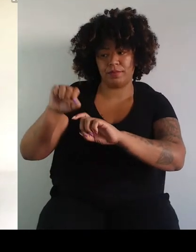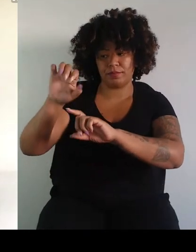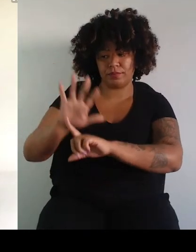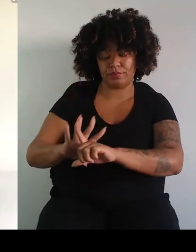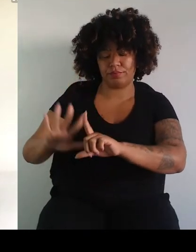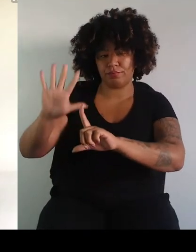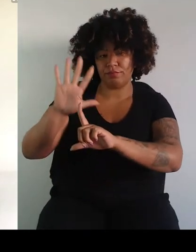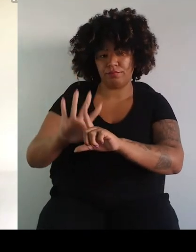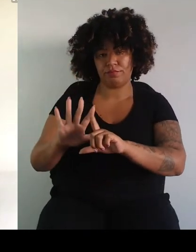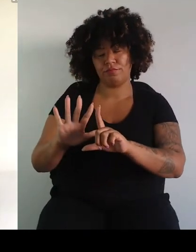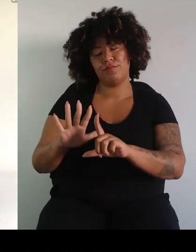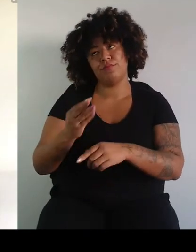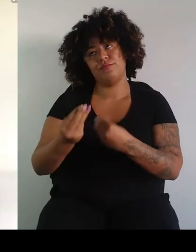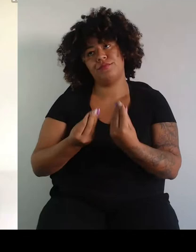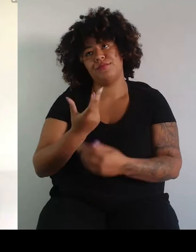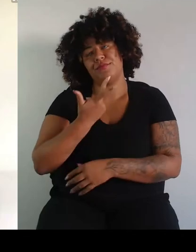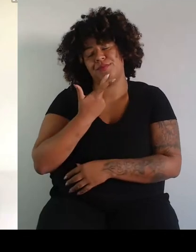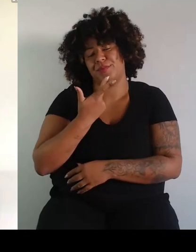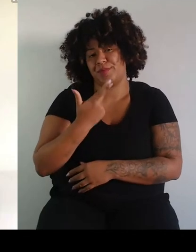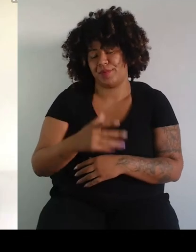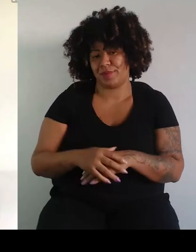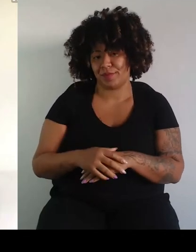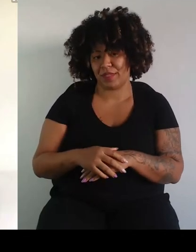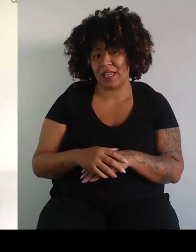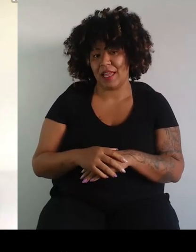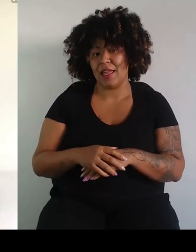é que eu diria que fosse paradigmáticas